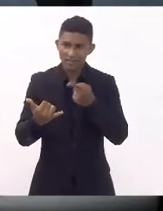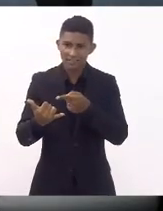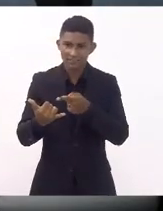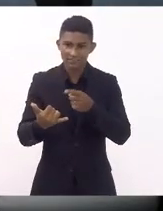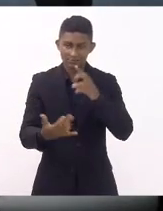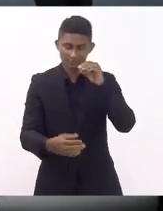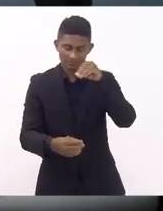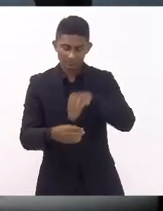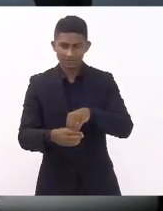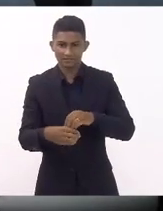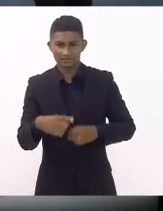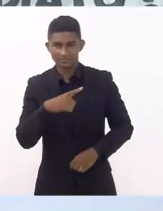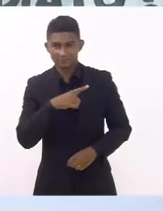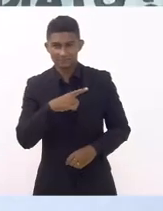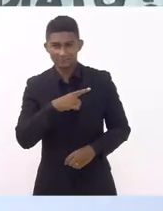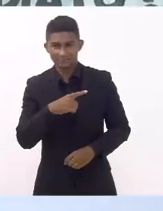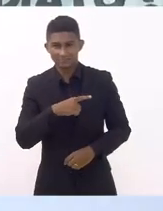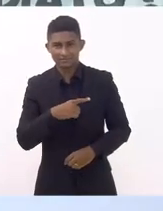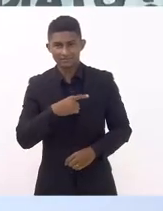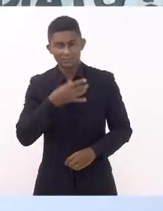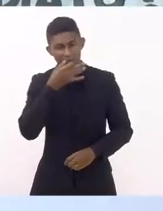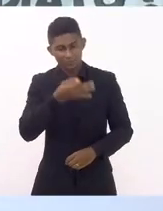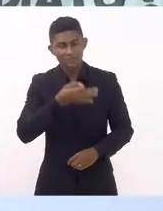aqui. Parecer favorável,